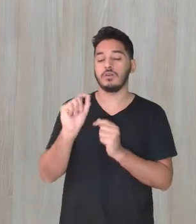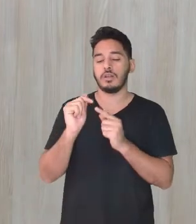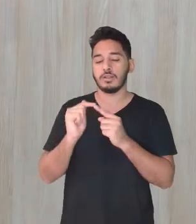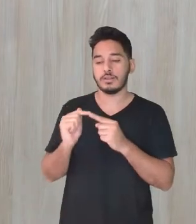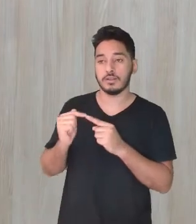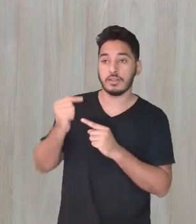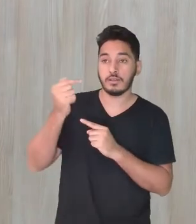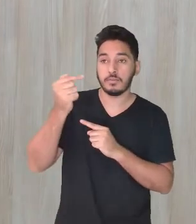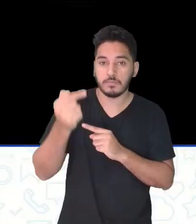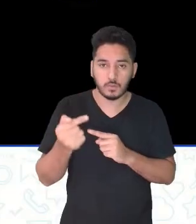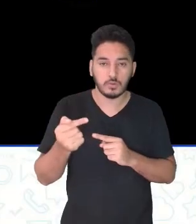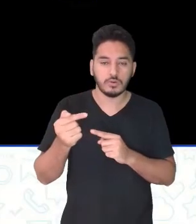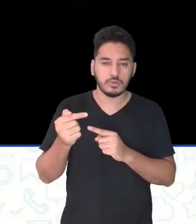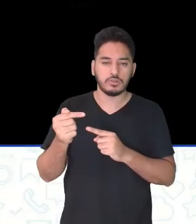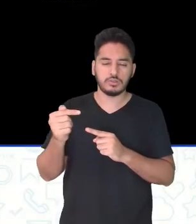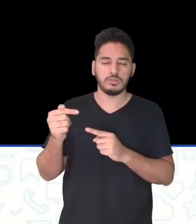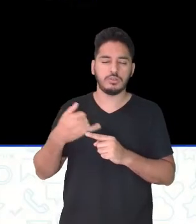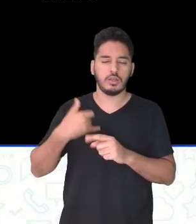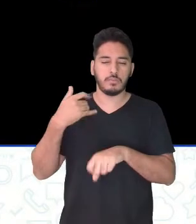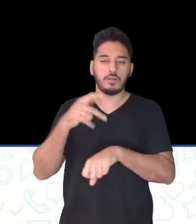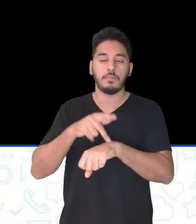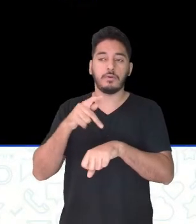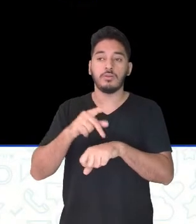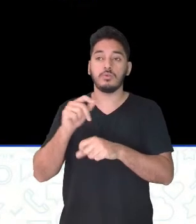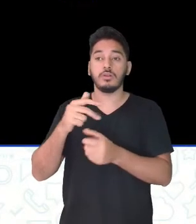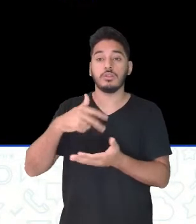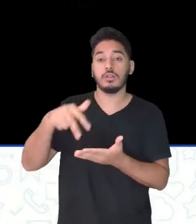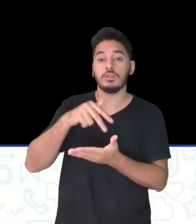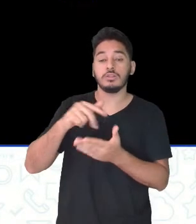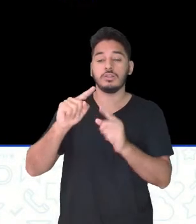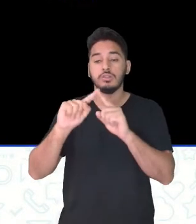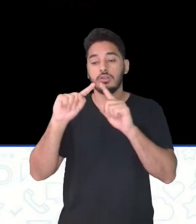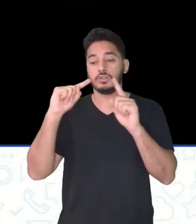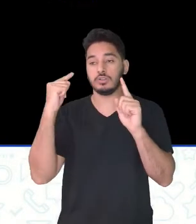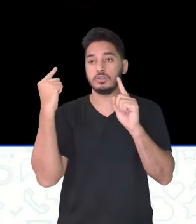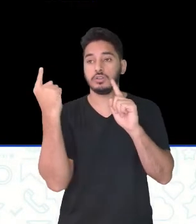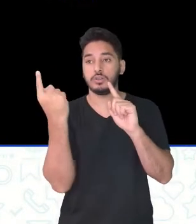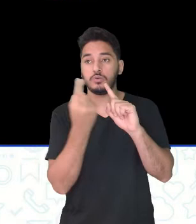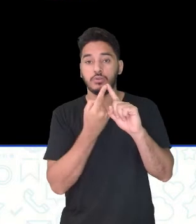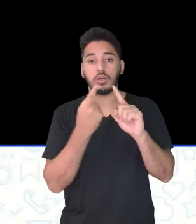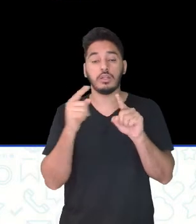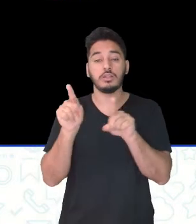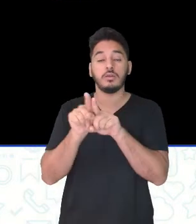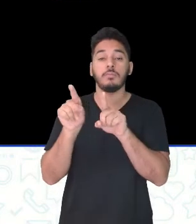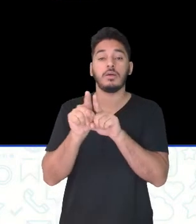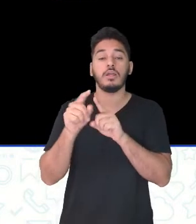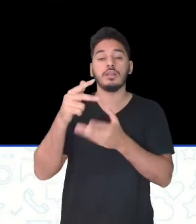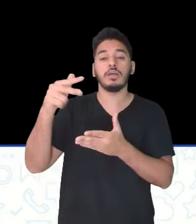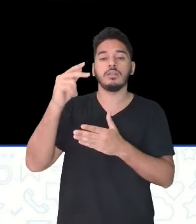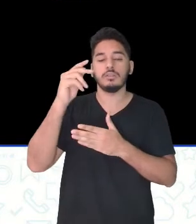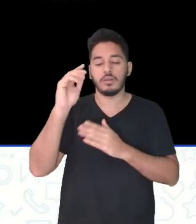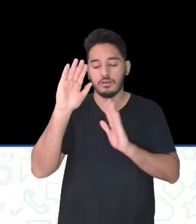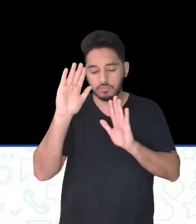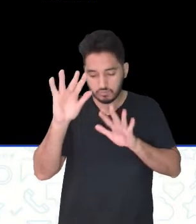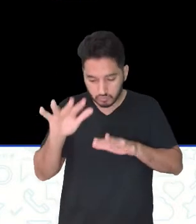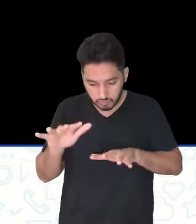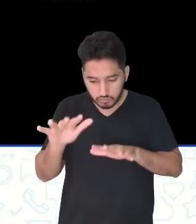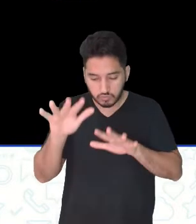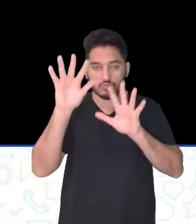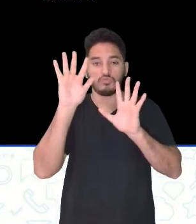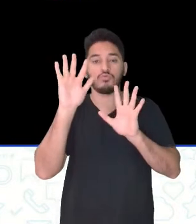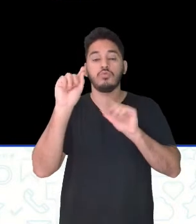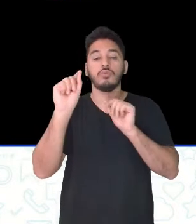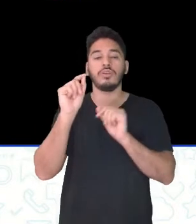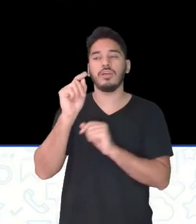digamos assim, né, depois dessa época da pedra, as danças circulares e danças sagradas. Tem aí uma imagem do